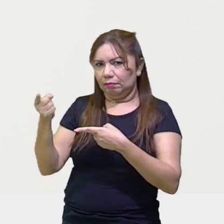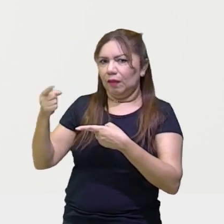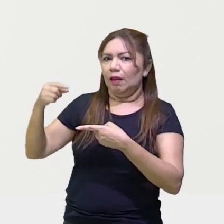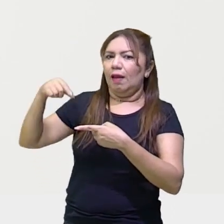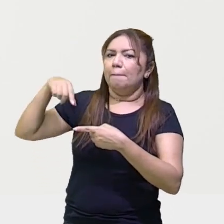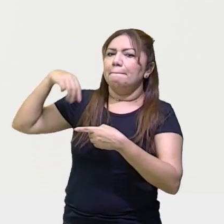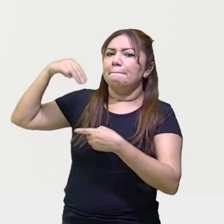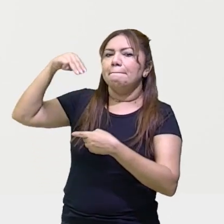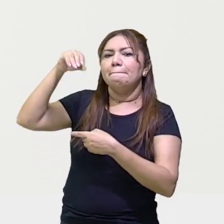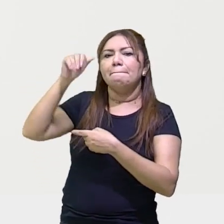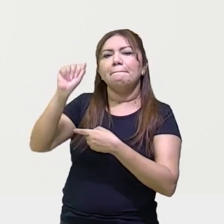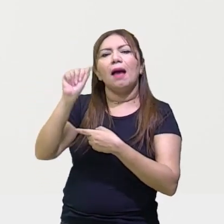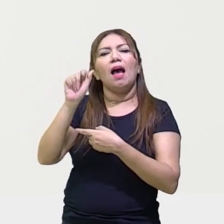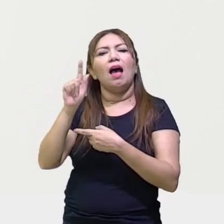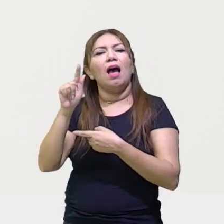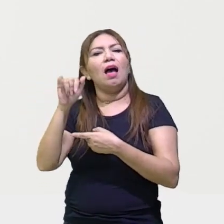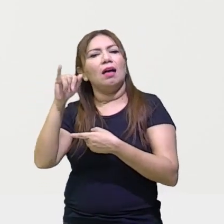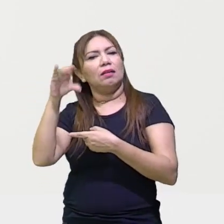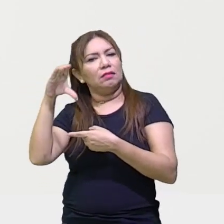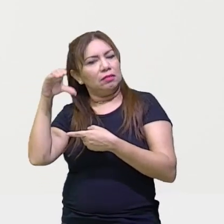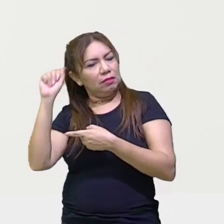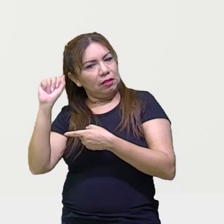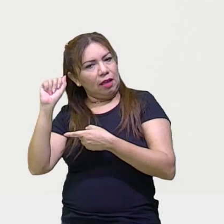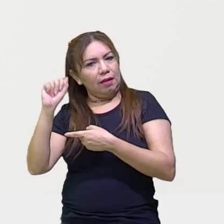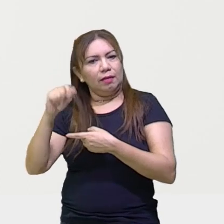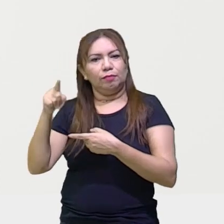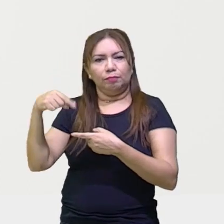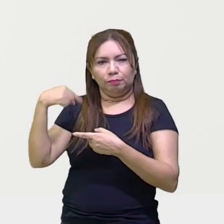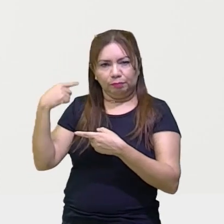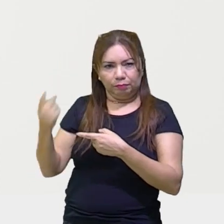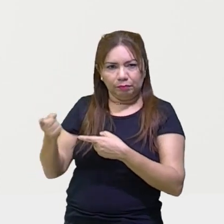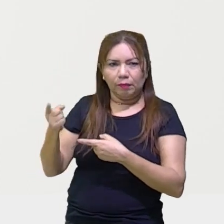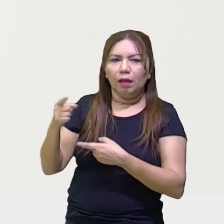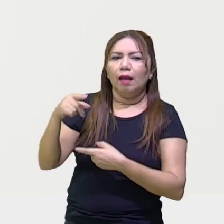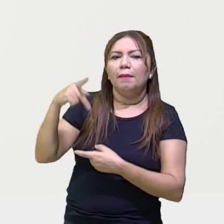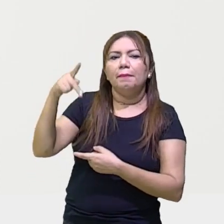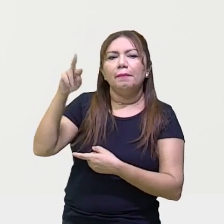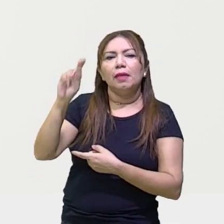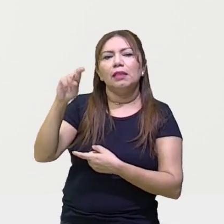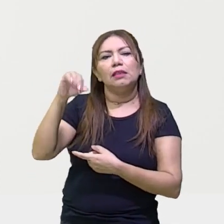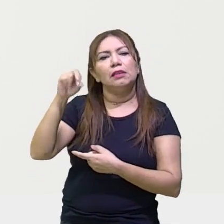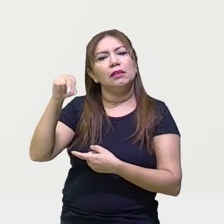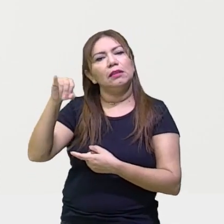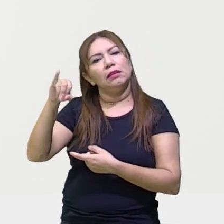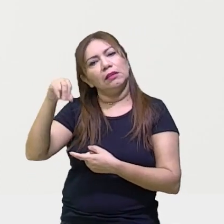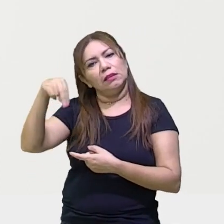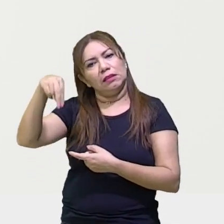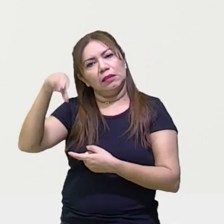príncipe. Percebem? Ela tá na última? Não. Ela tá na